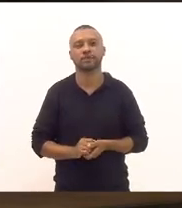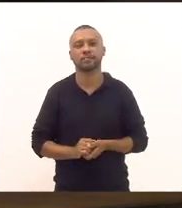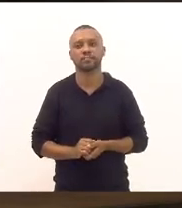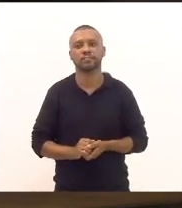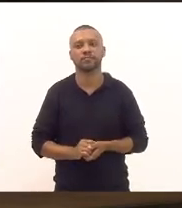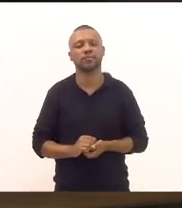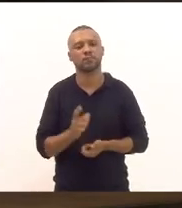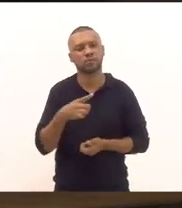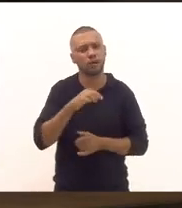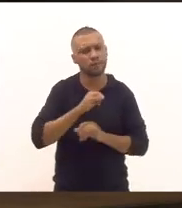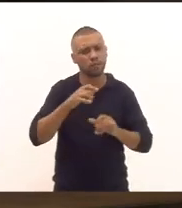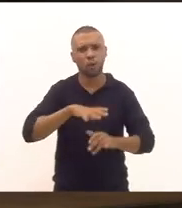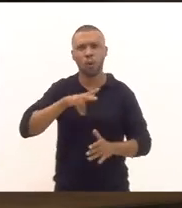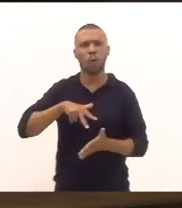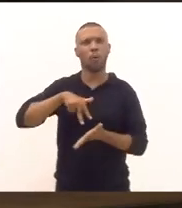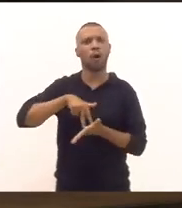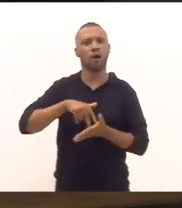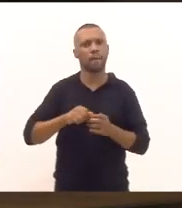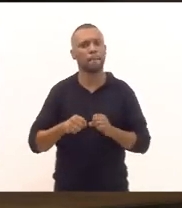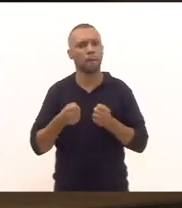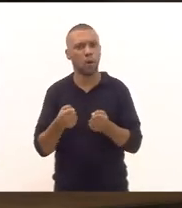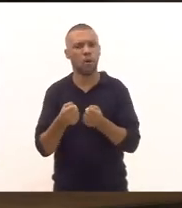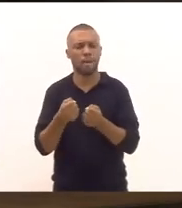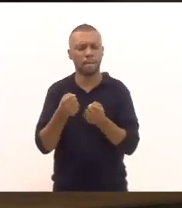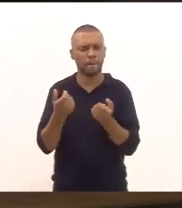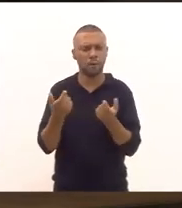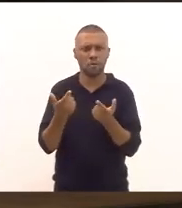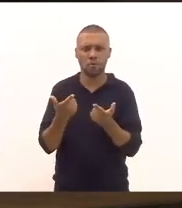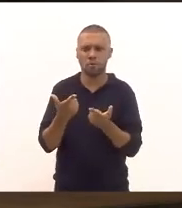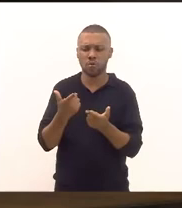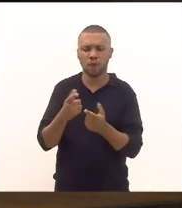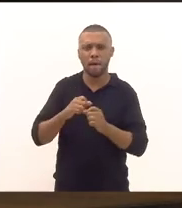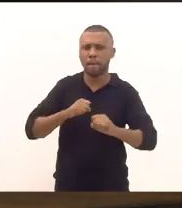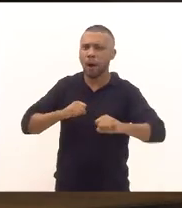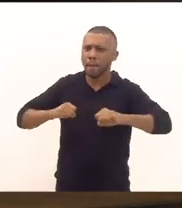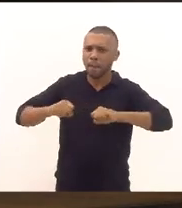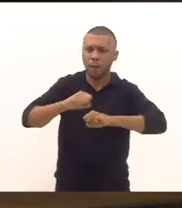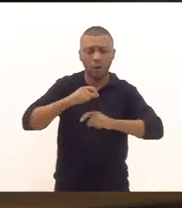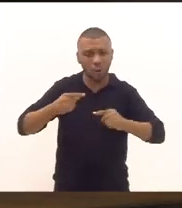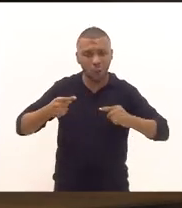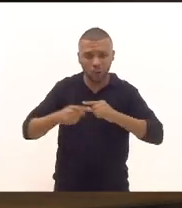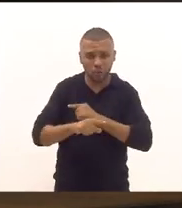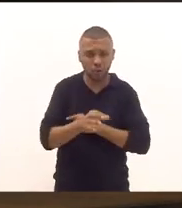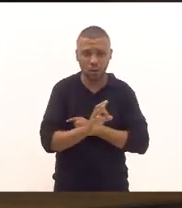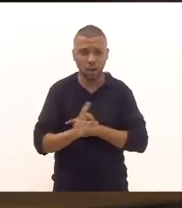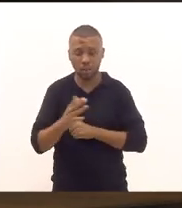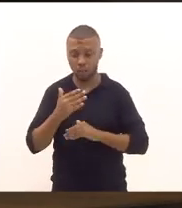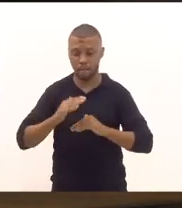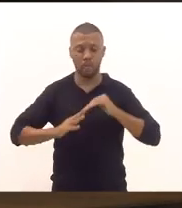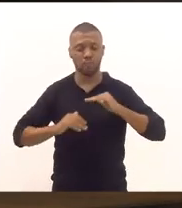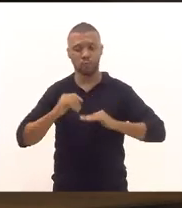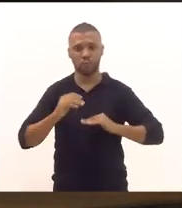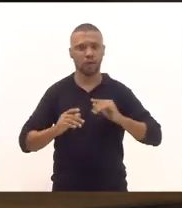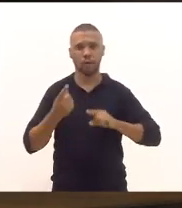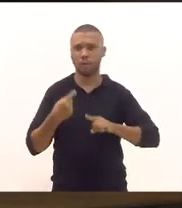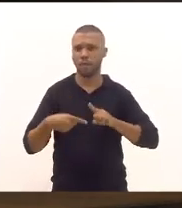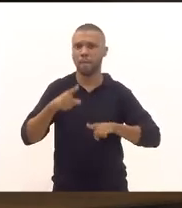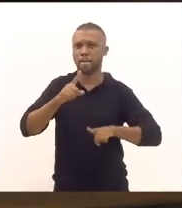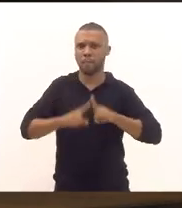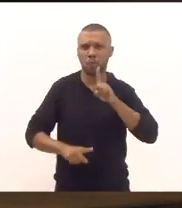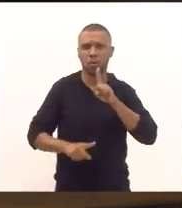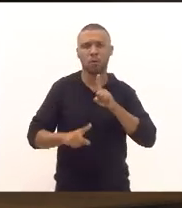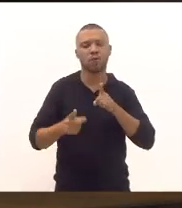sejam Corajosos sejam bravos não há contradição alguma em ser um profissional bem sucedido